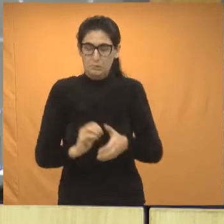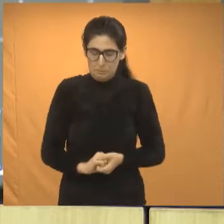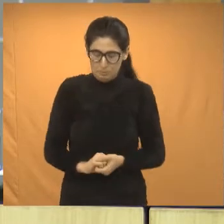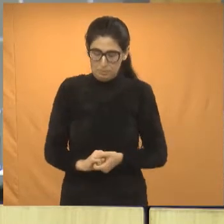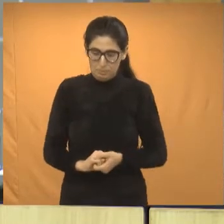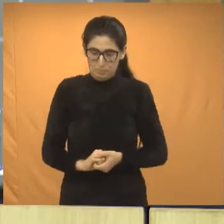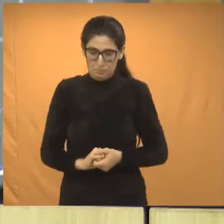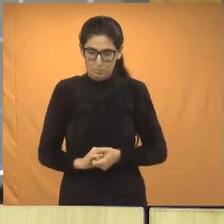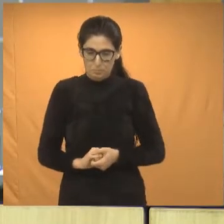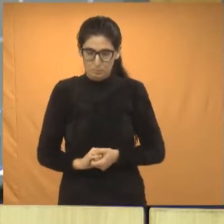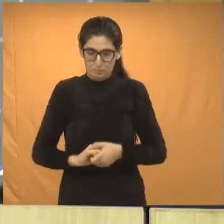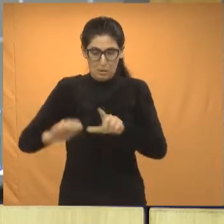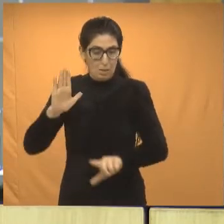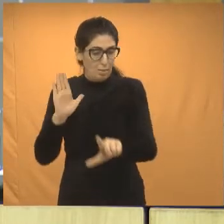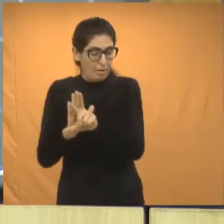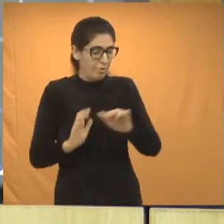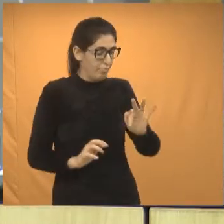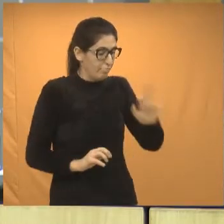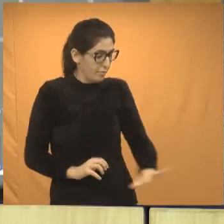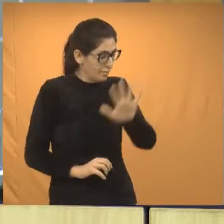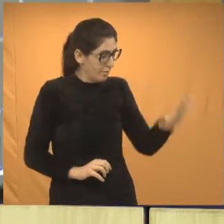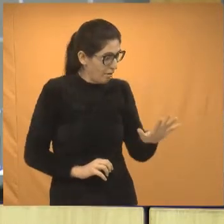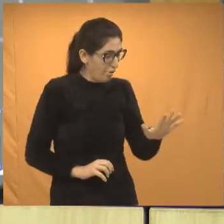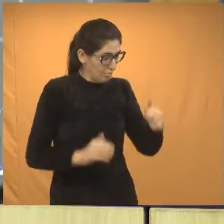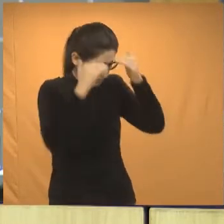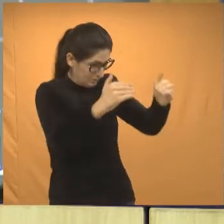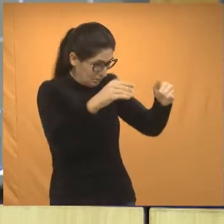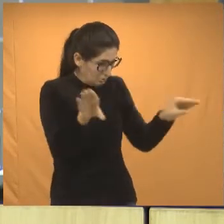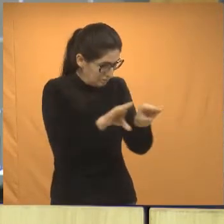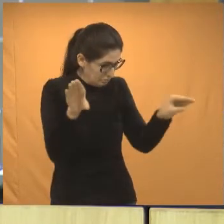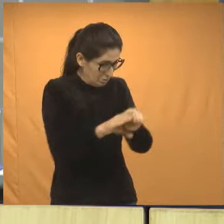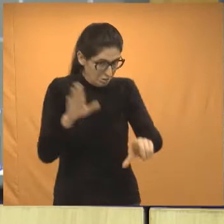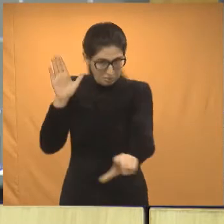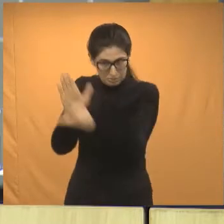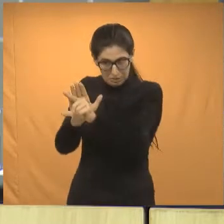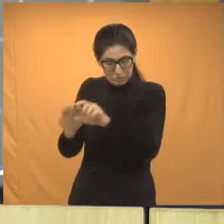pela legislação federal e estadual,